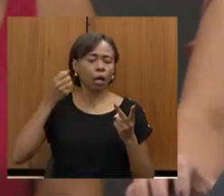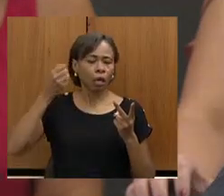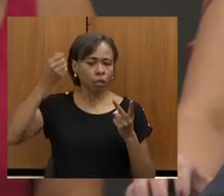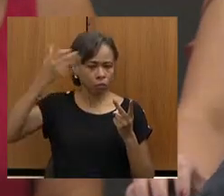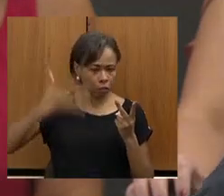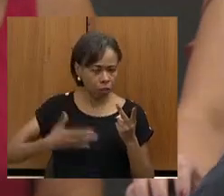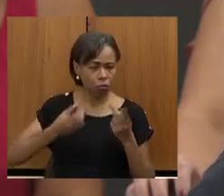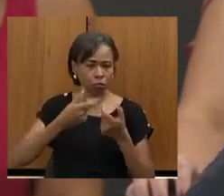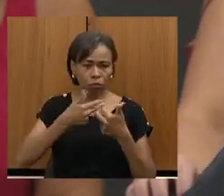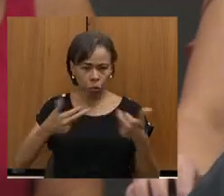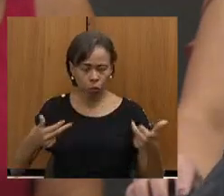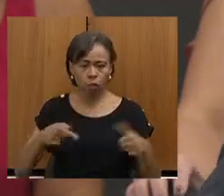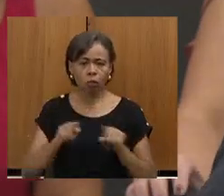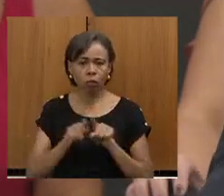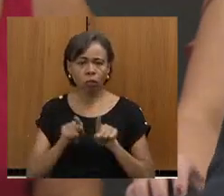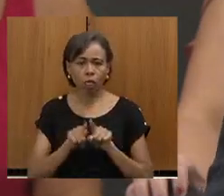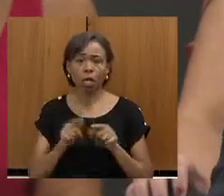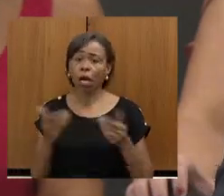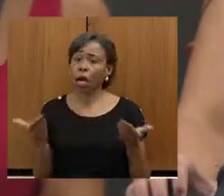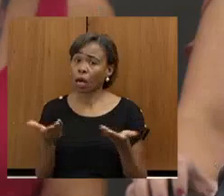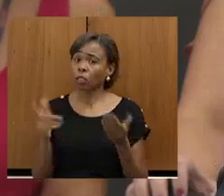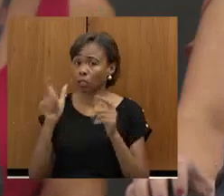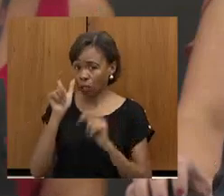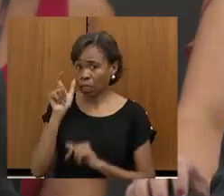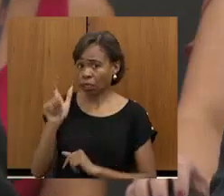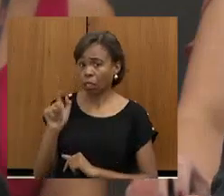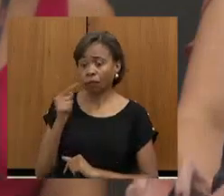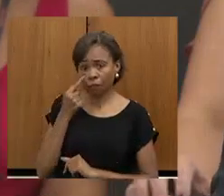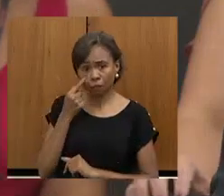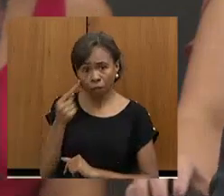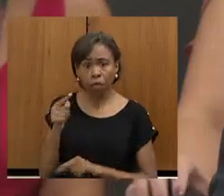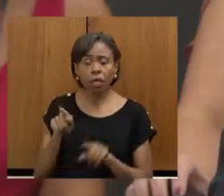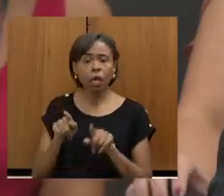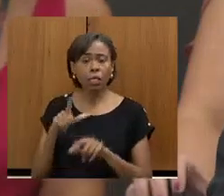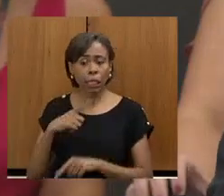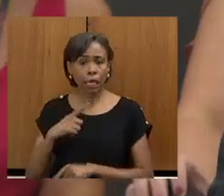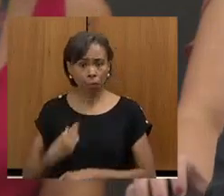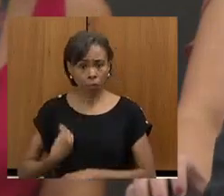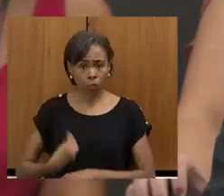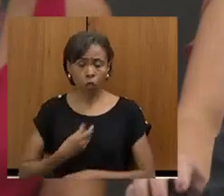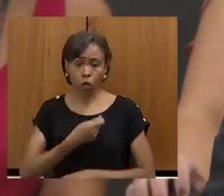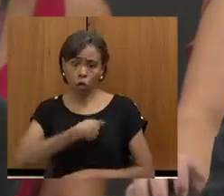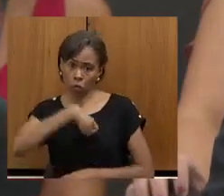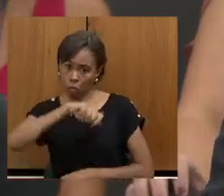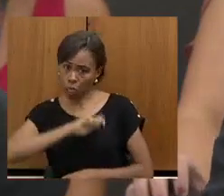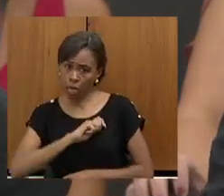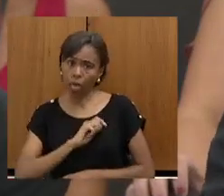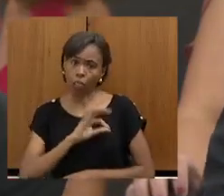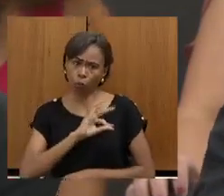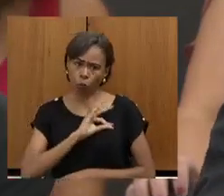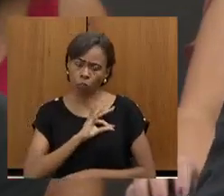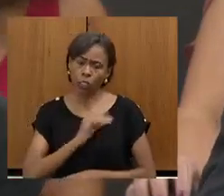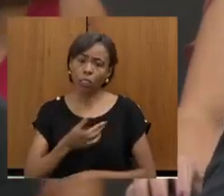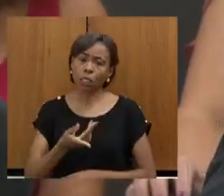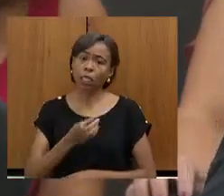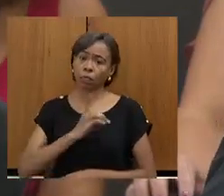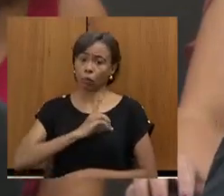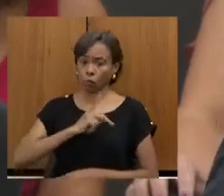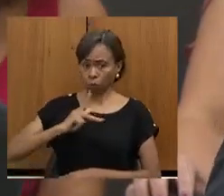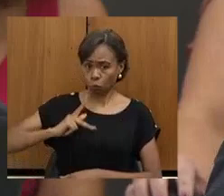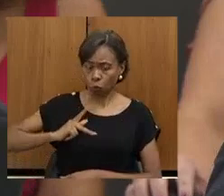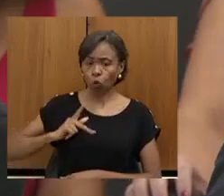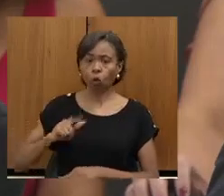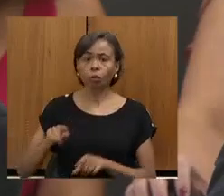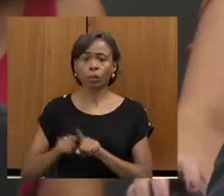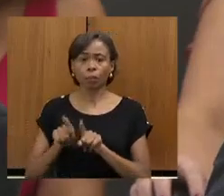antes de a gente entrar aqui, ouvindo aqui os delegados presentes, a Defensoria Pública, os representantes aqui